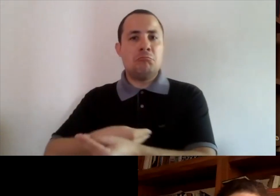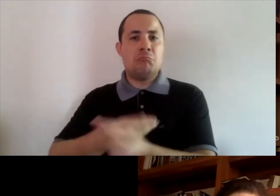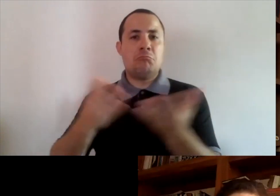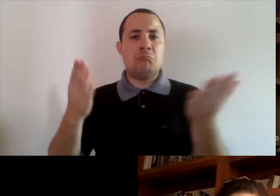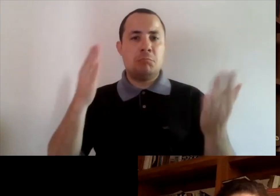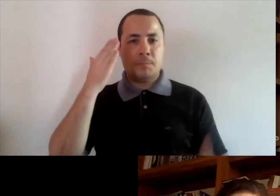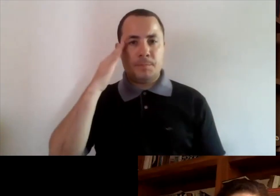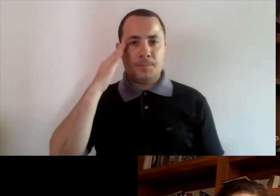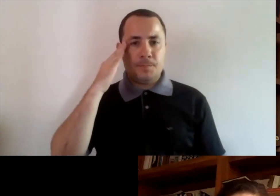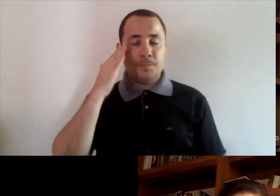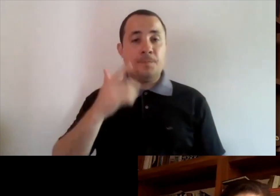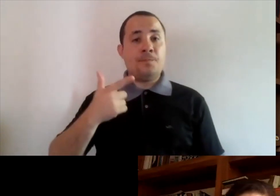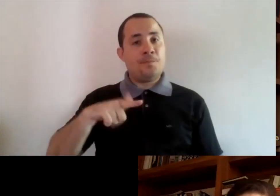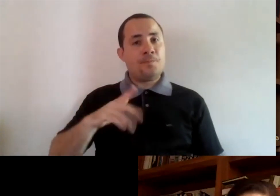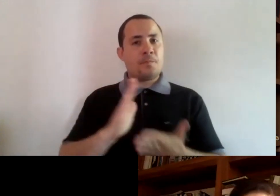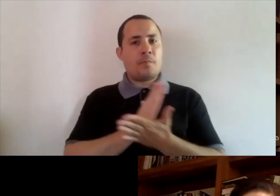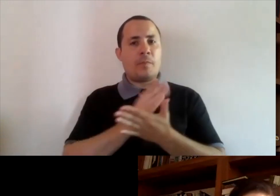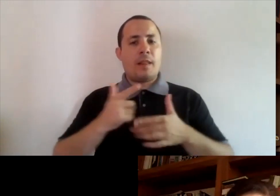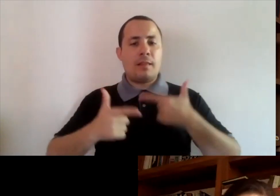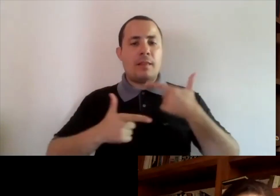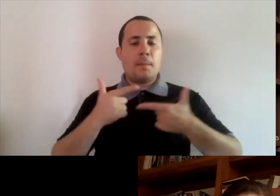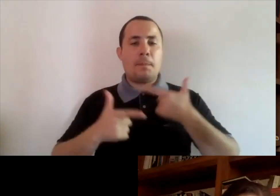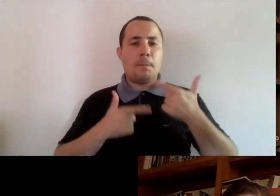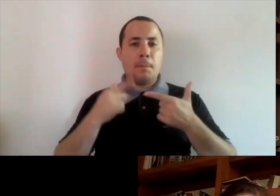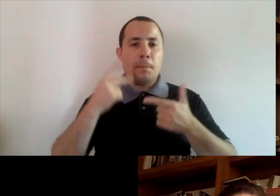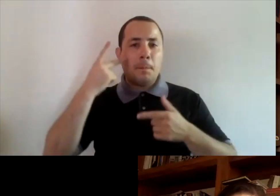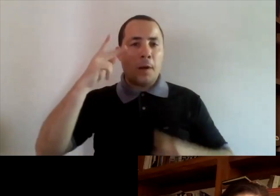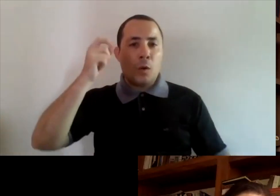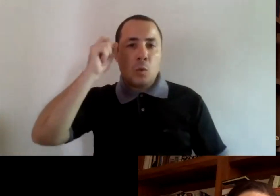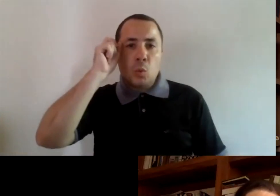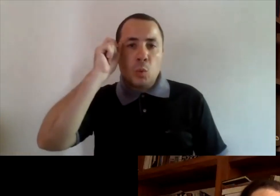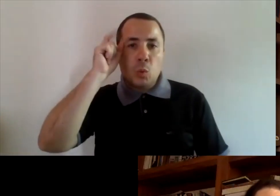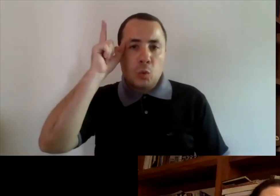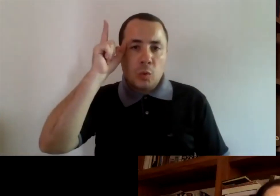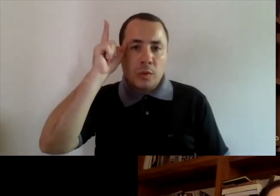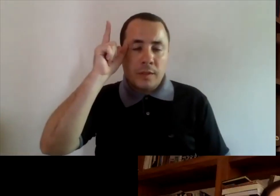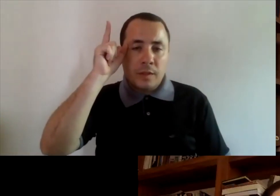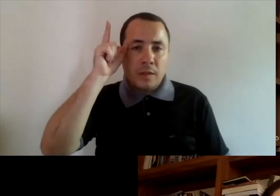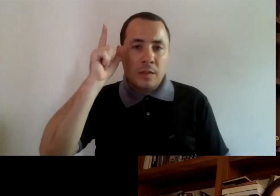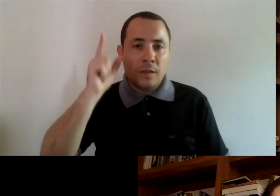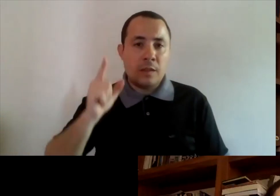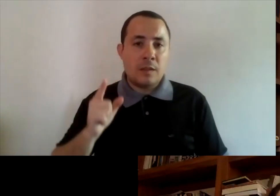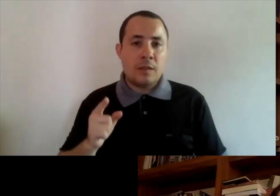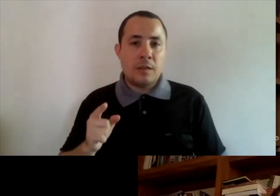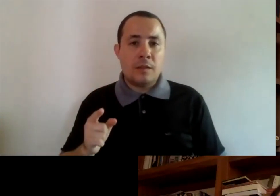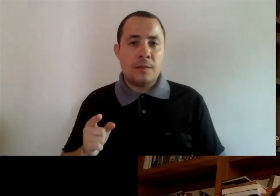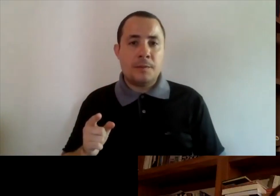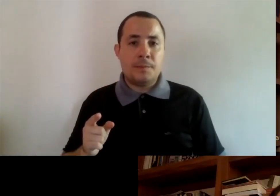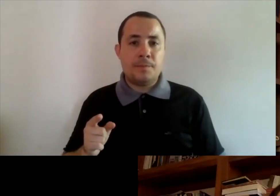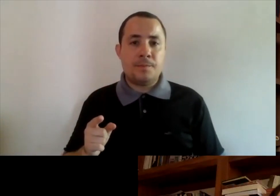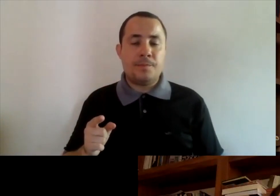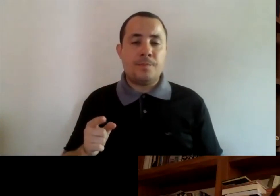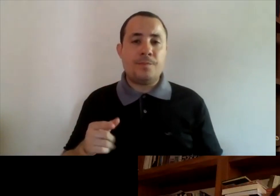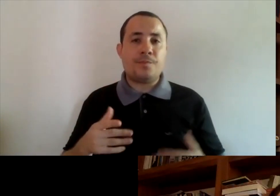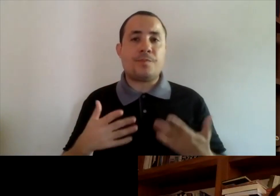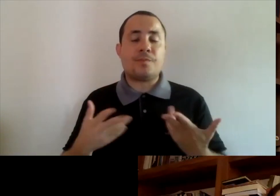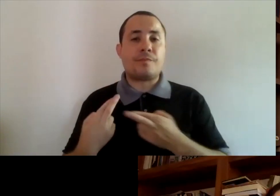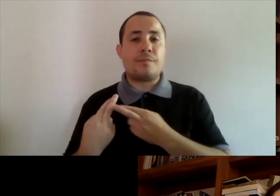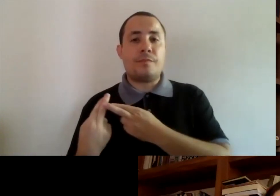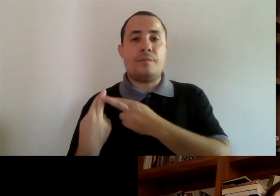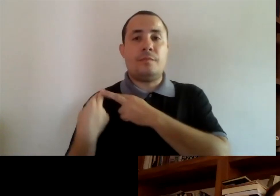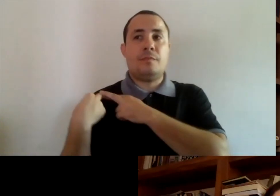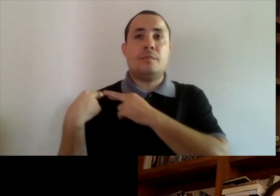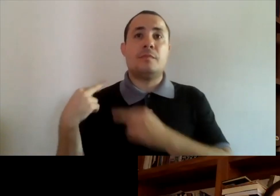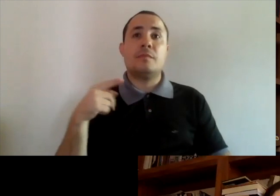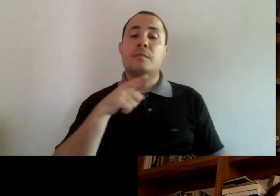da cultura, né? Em bibliotecas, mas também fora delas, que papel, né, eles